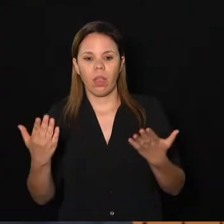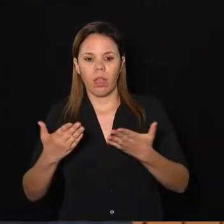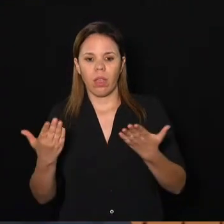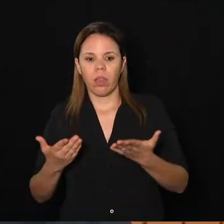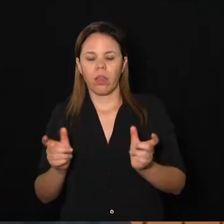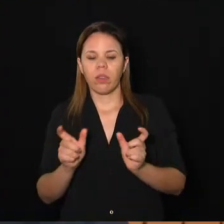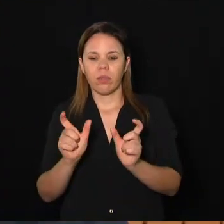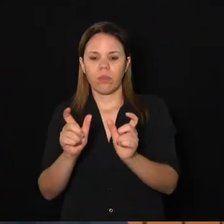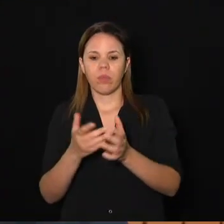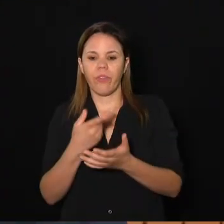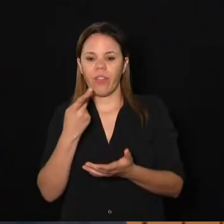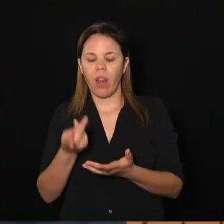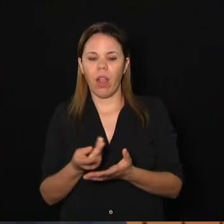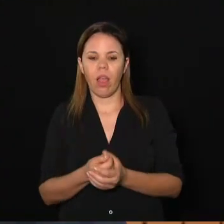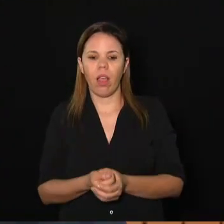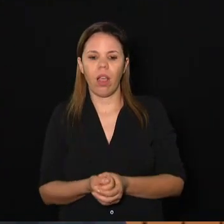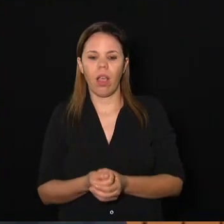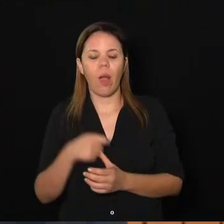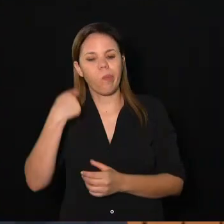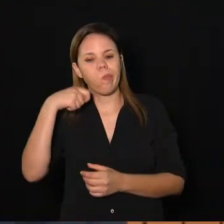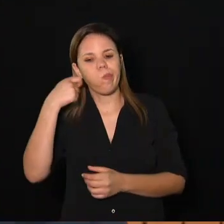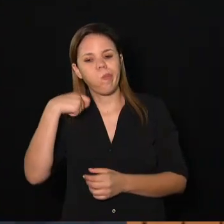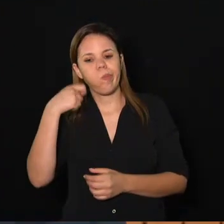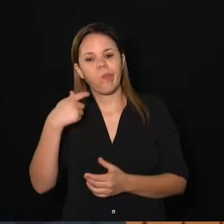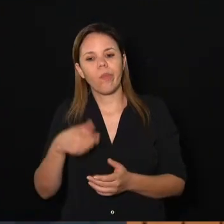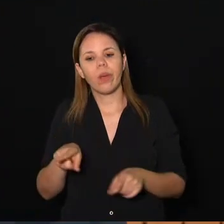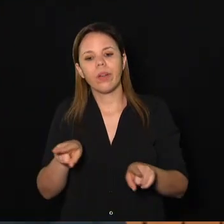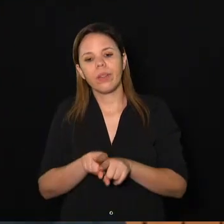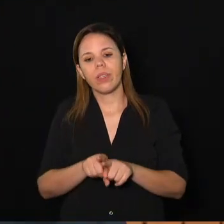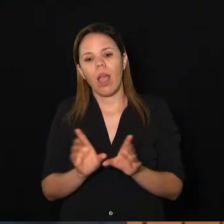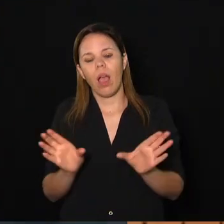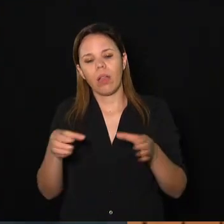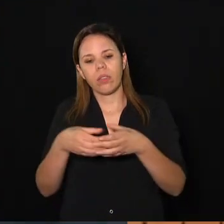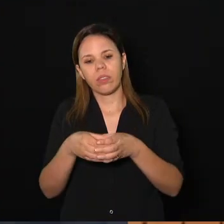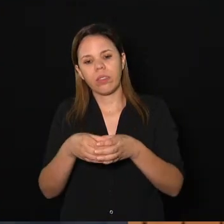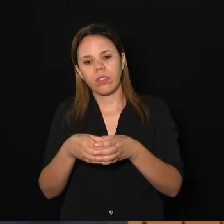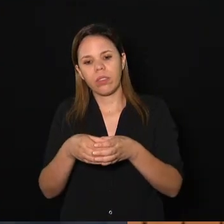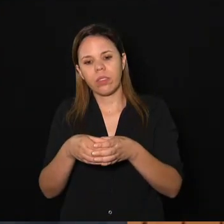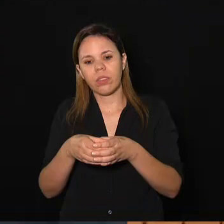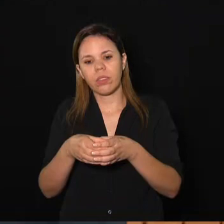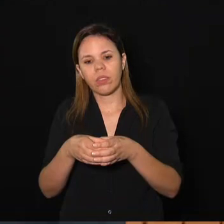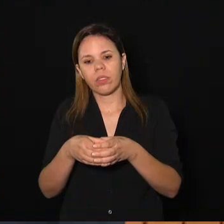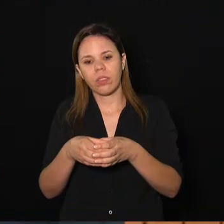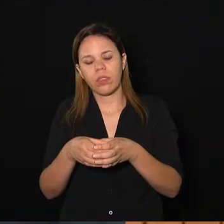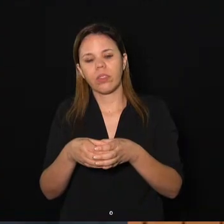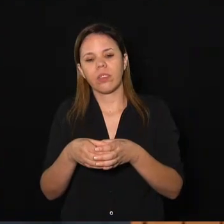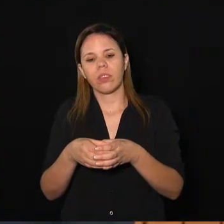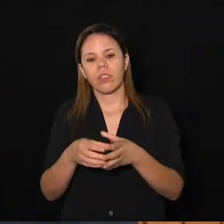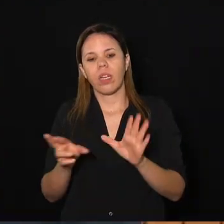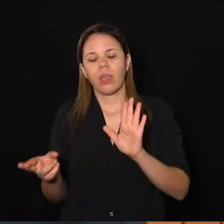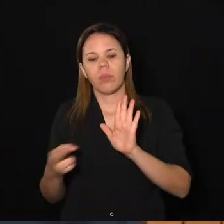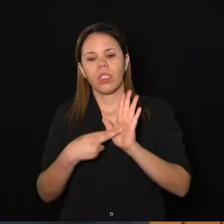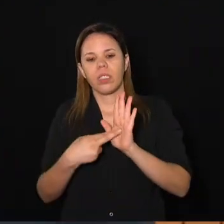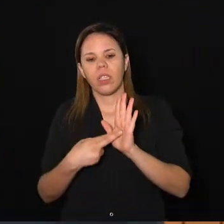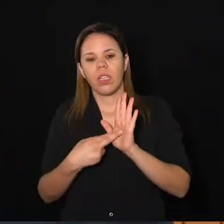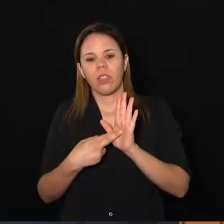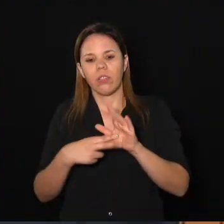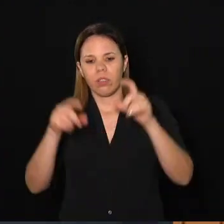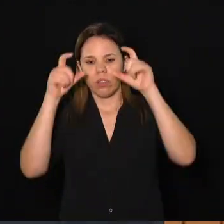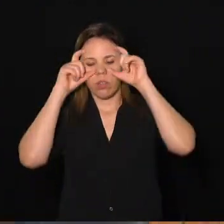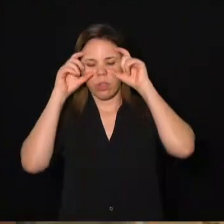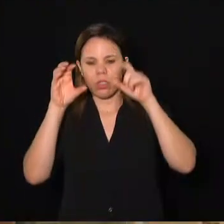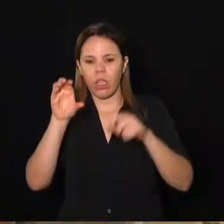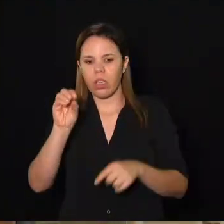o Felipe ele que é advogado e representa o conselho regional de ótica e optometria do estado de São